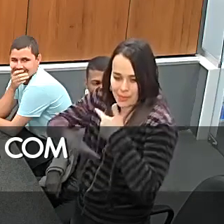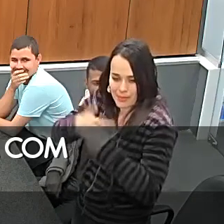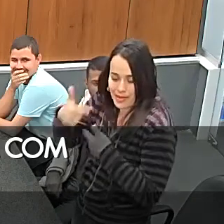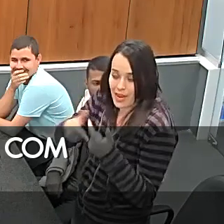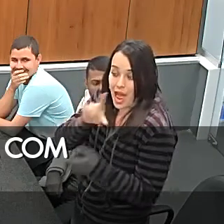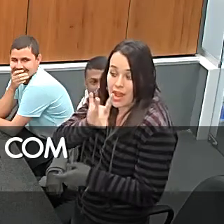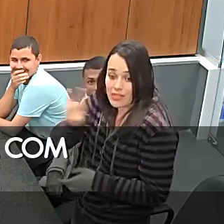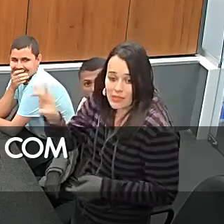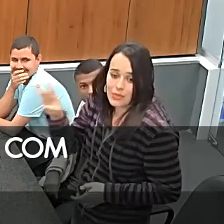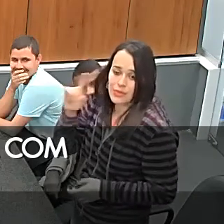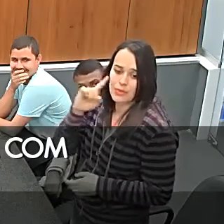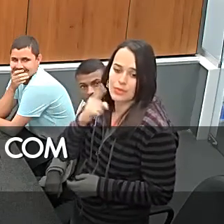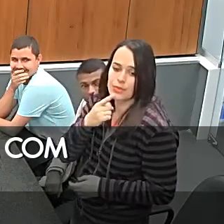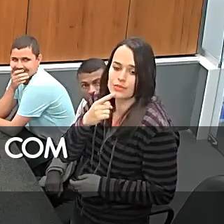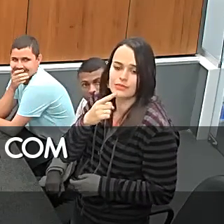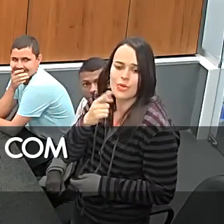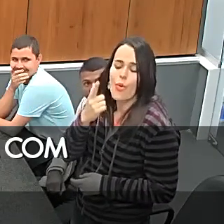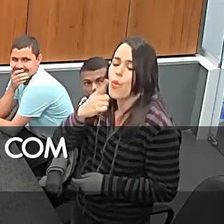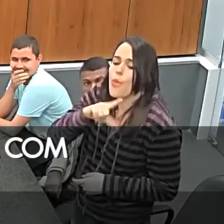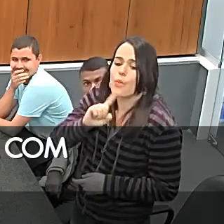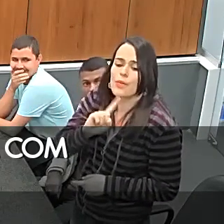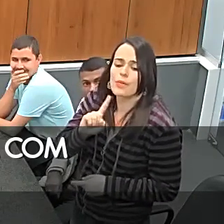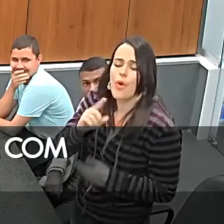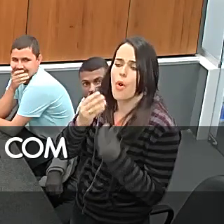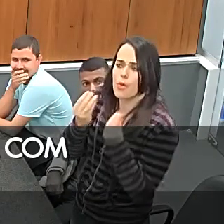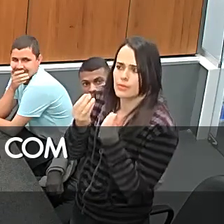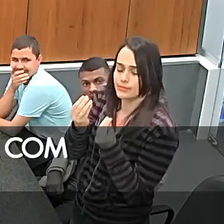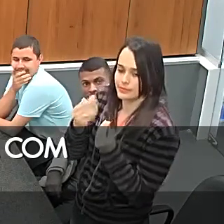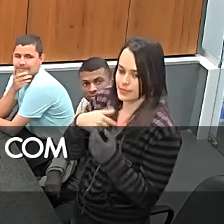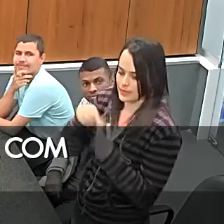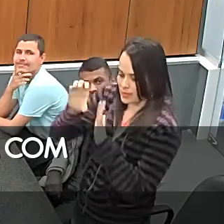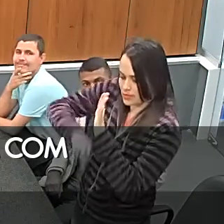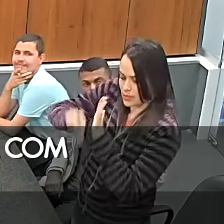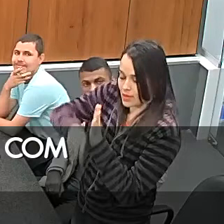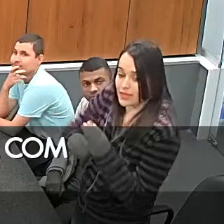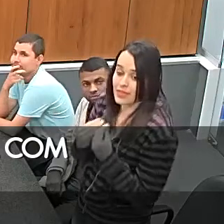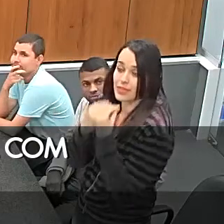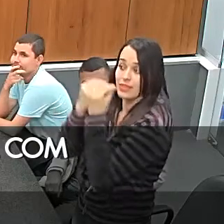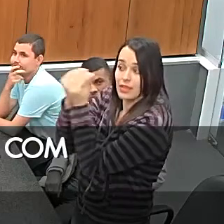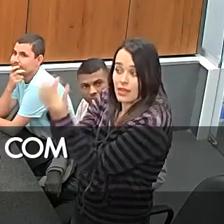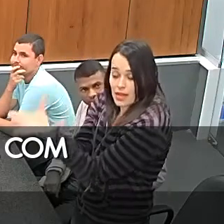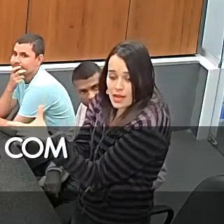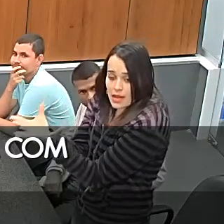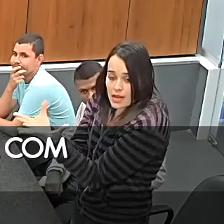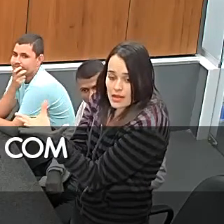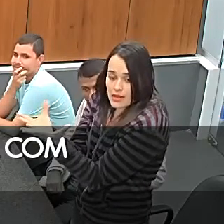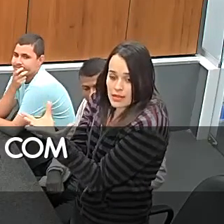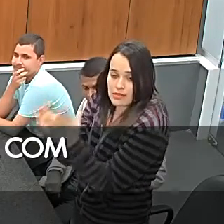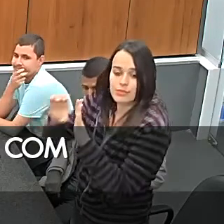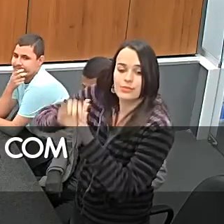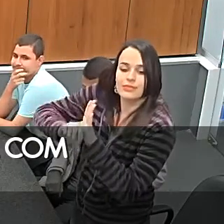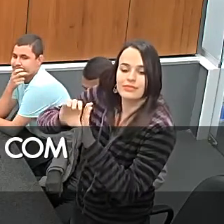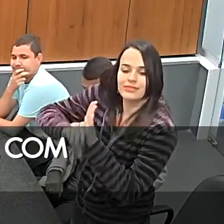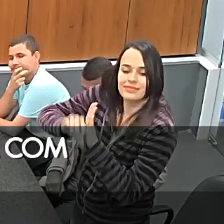tenho muitas barreiras enfrentadas lá. Enquanto surda,